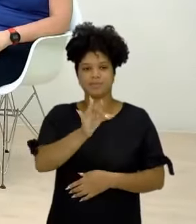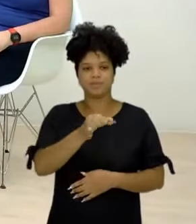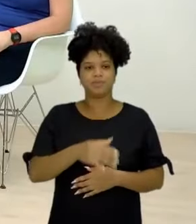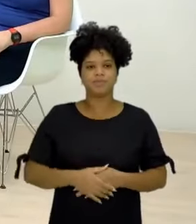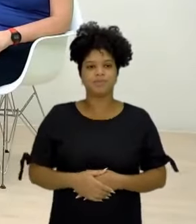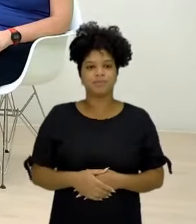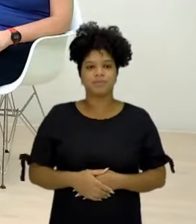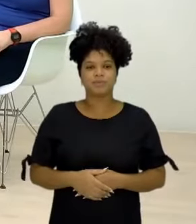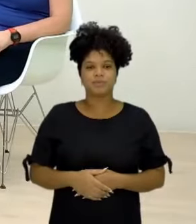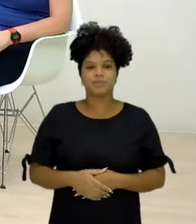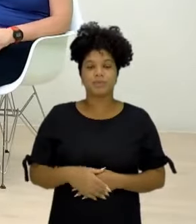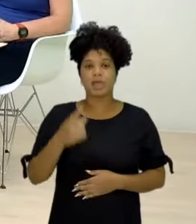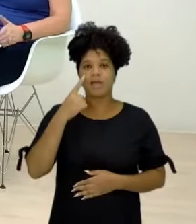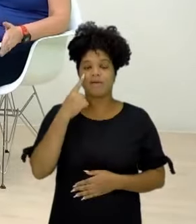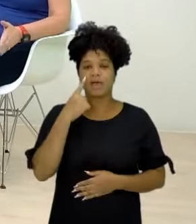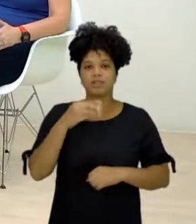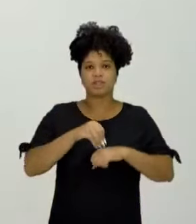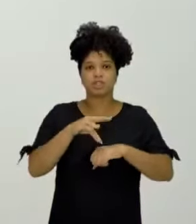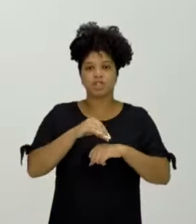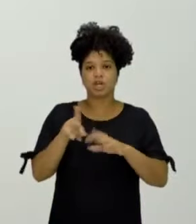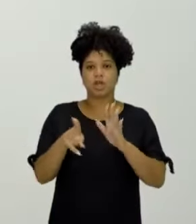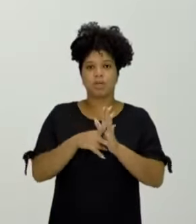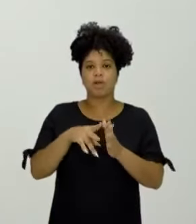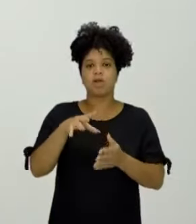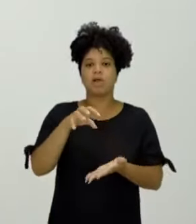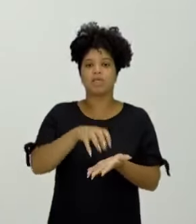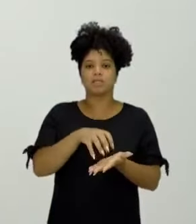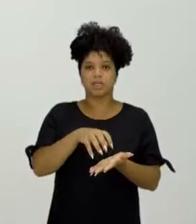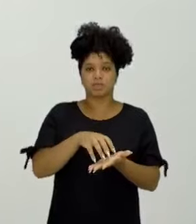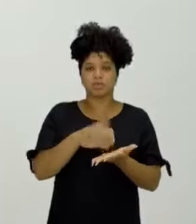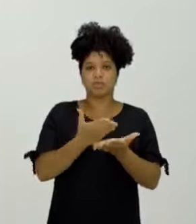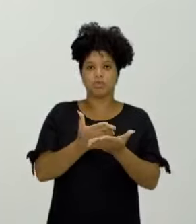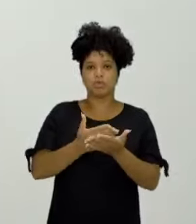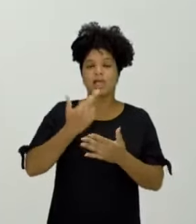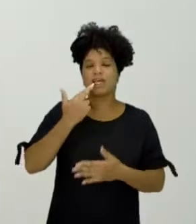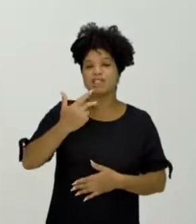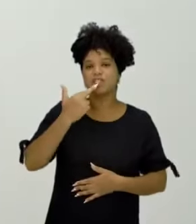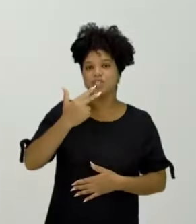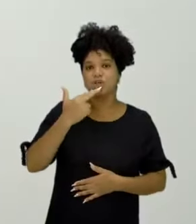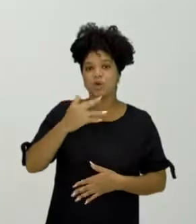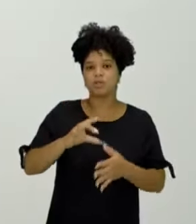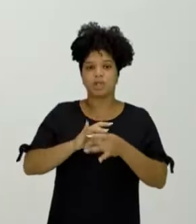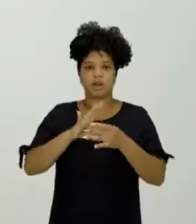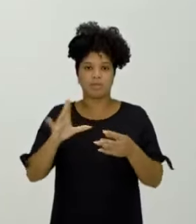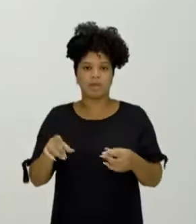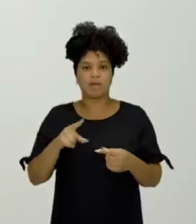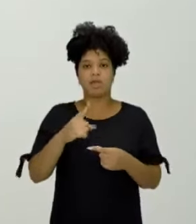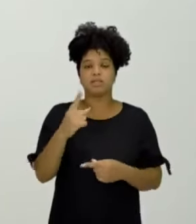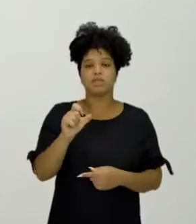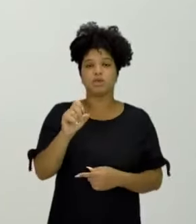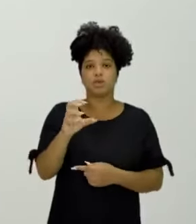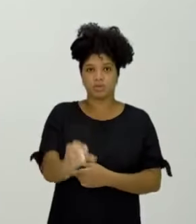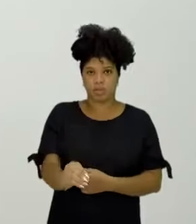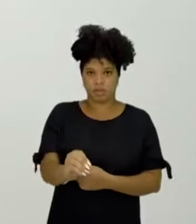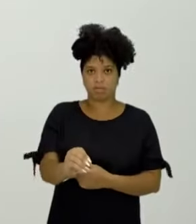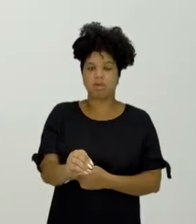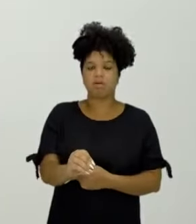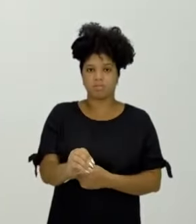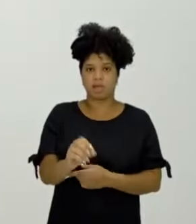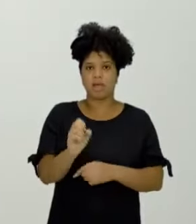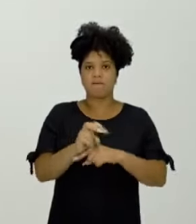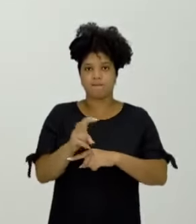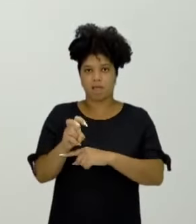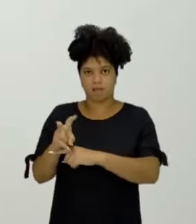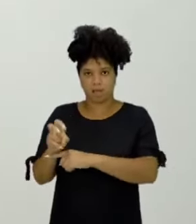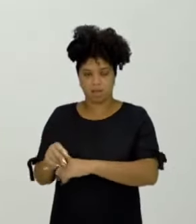lá, as inscrições no Centro de Estudos de Línguas estão abertas. São 180 unidades em todo o